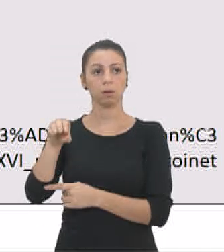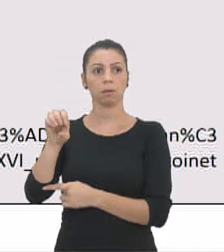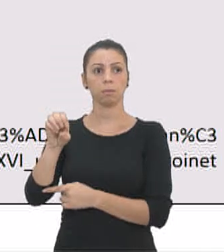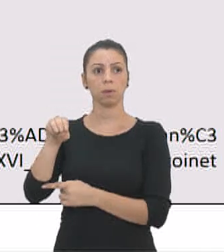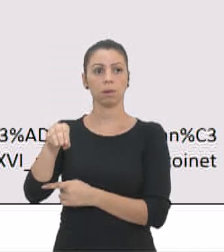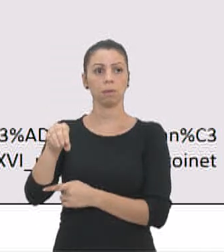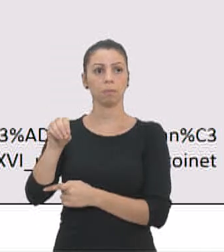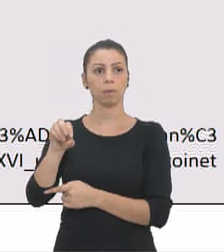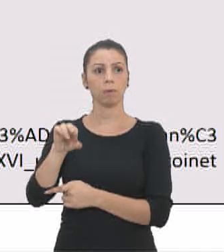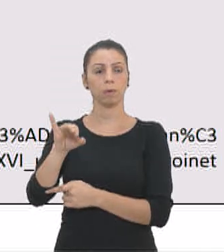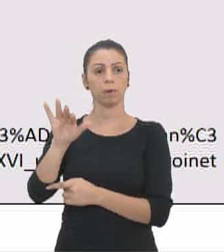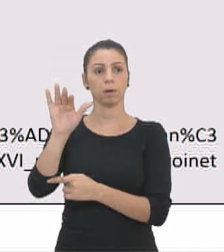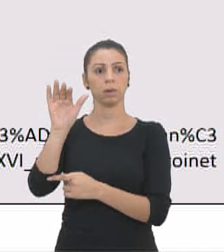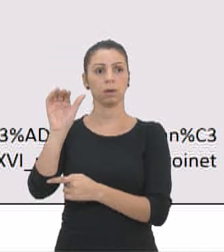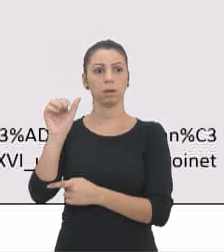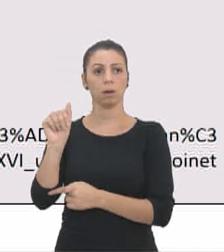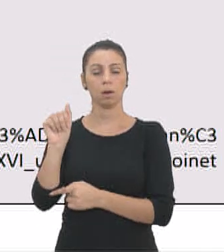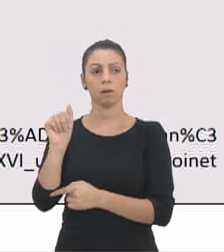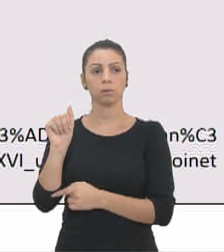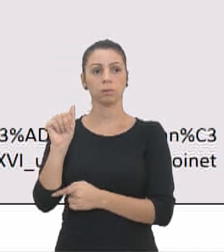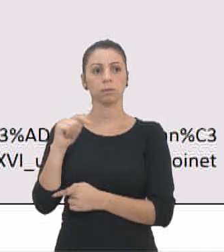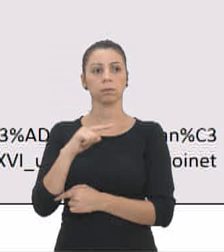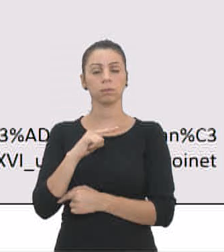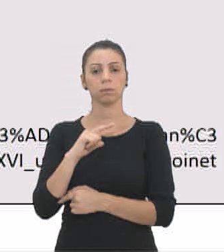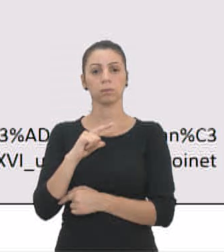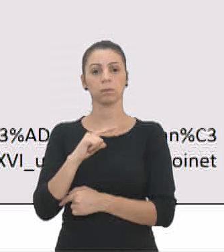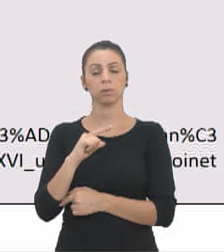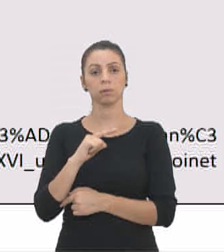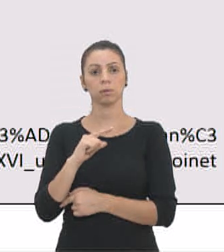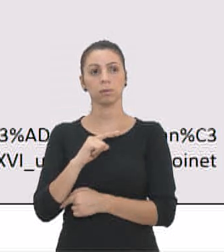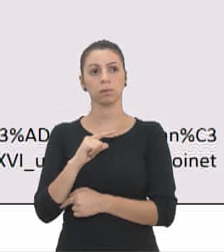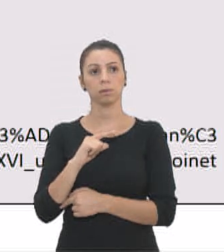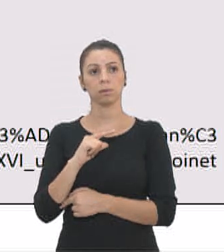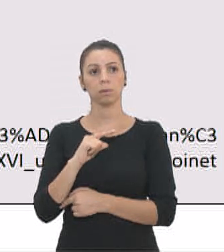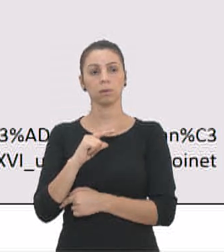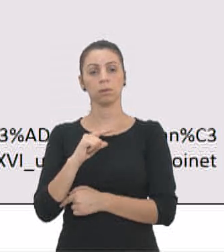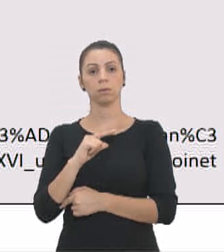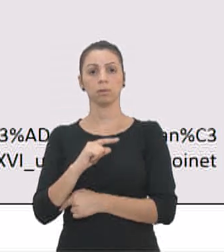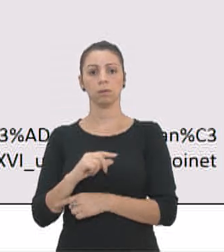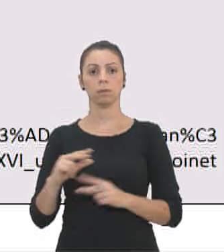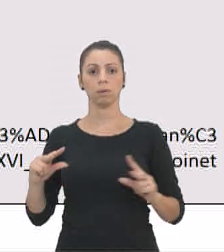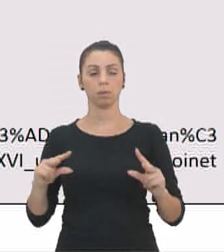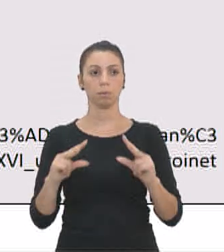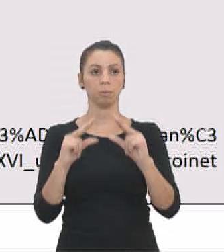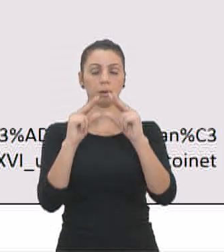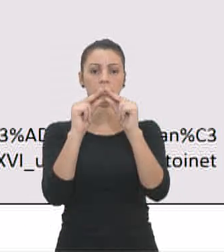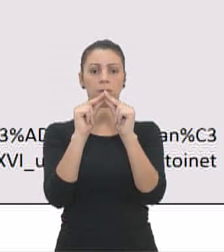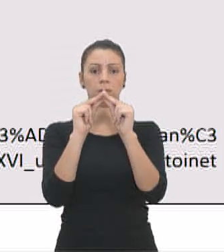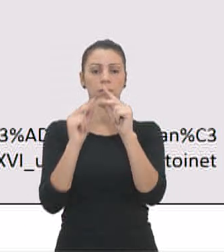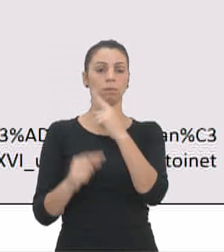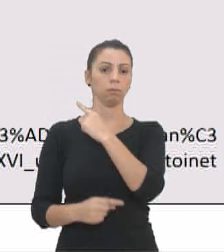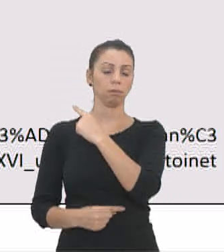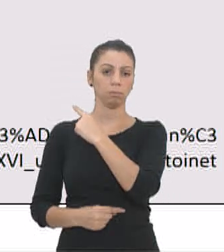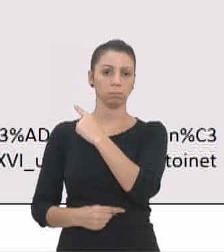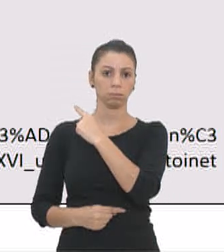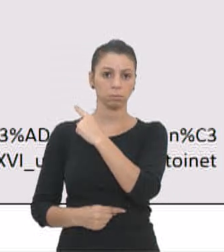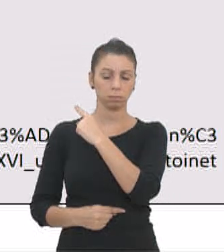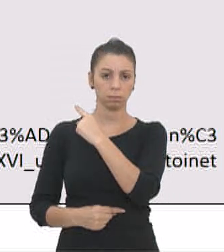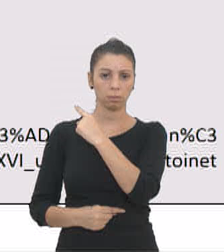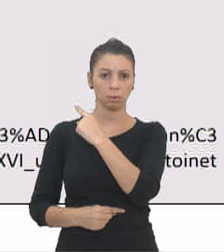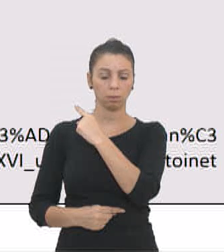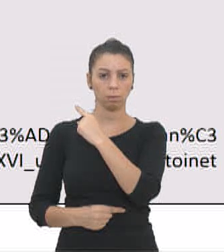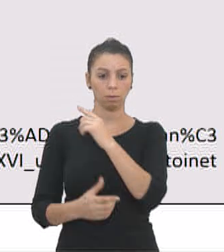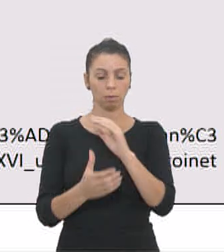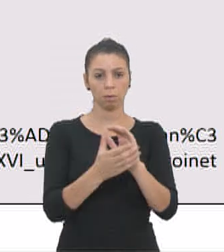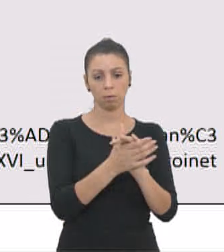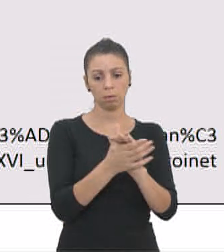de Saint-Denis, em Paris, onde estão enterrados ali o